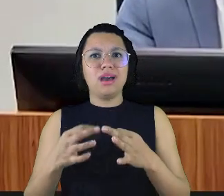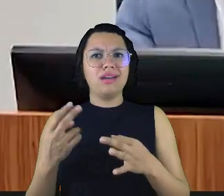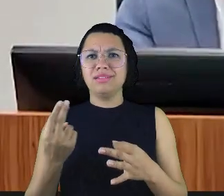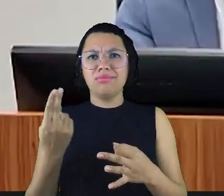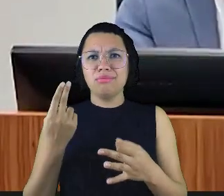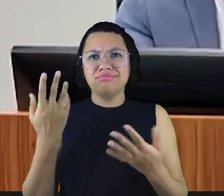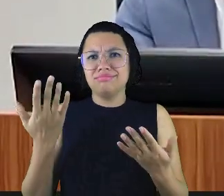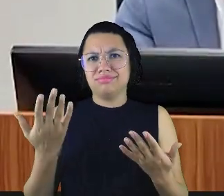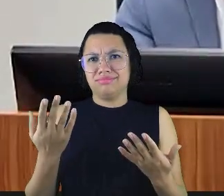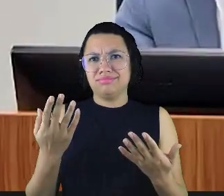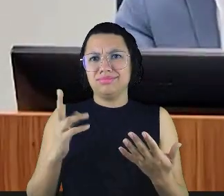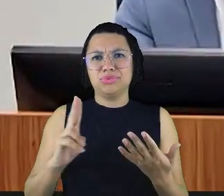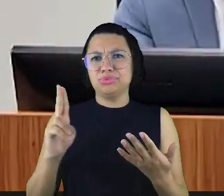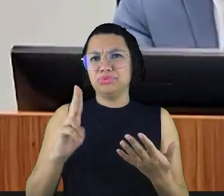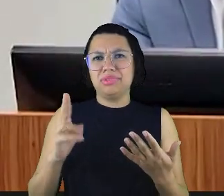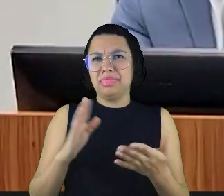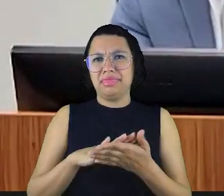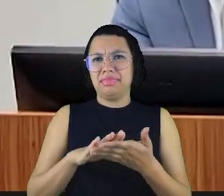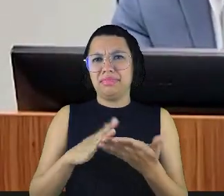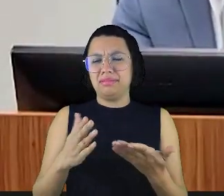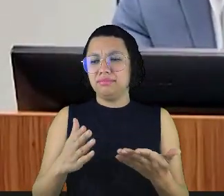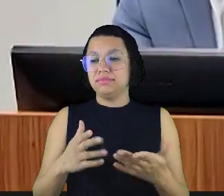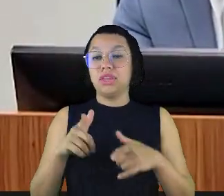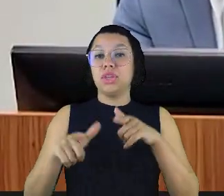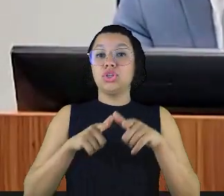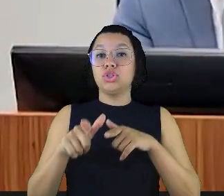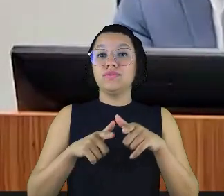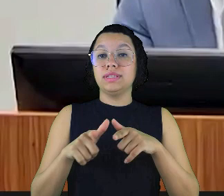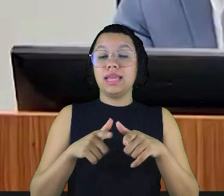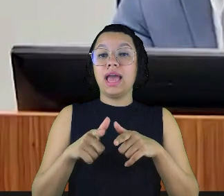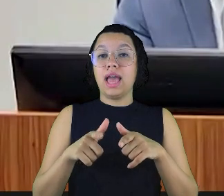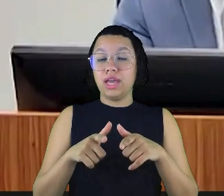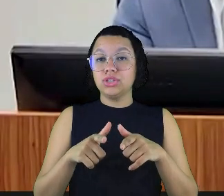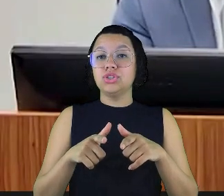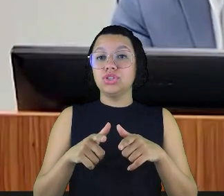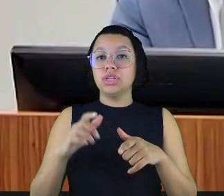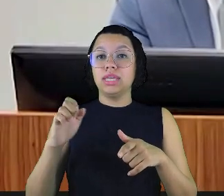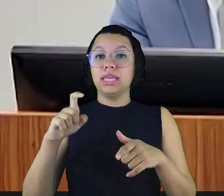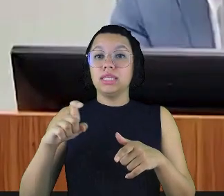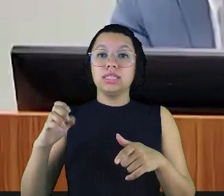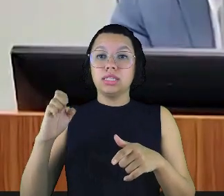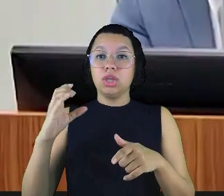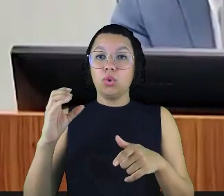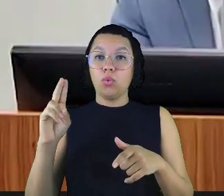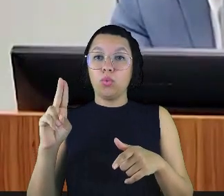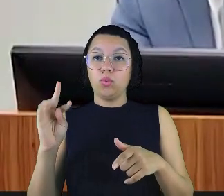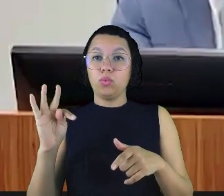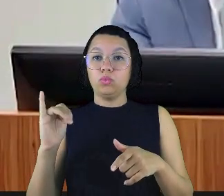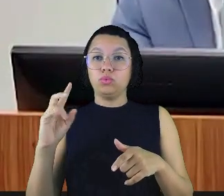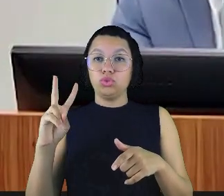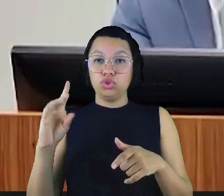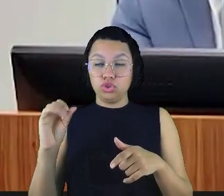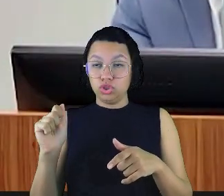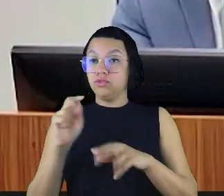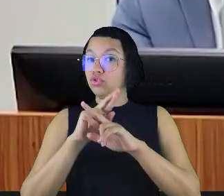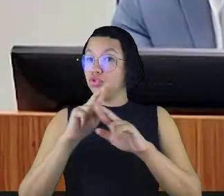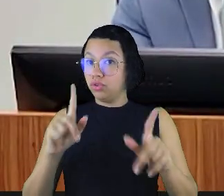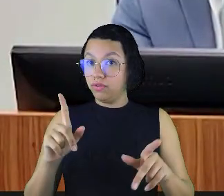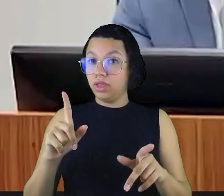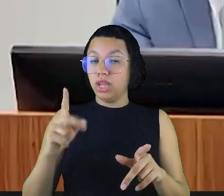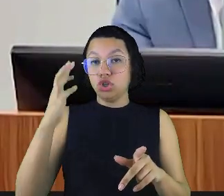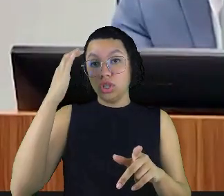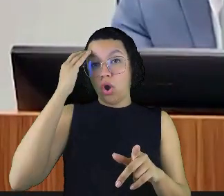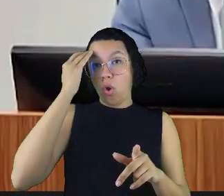A atividade executiva, muito diferente da atividade cognitiva, ela demanda o fornecimento pelo